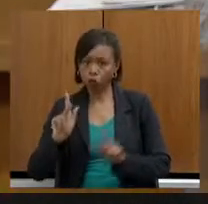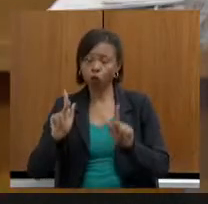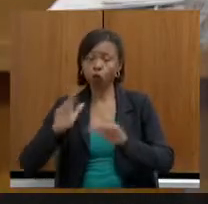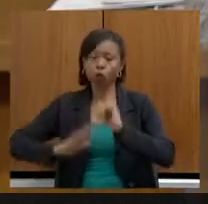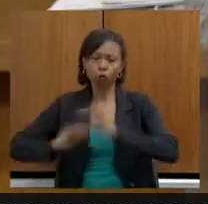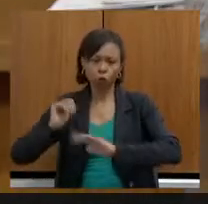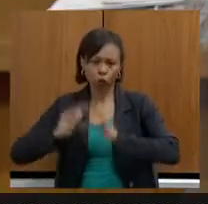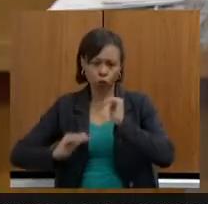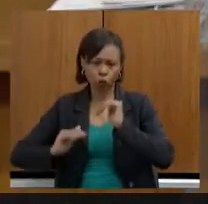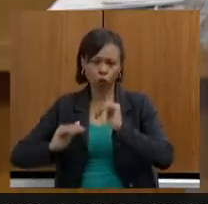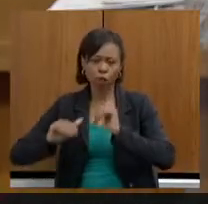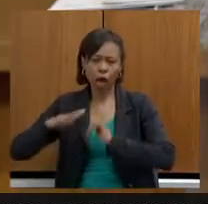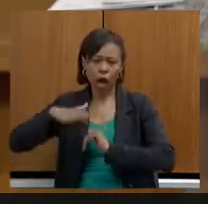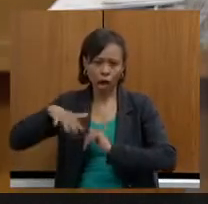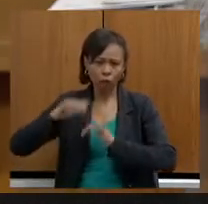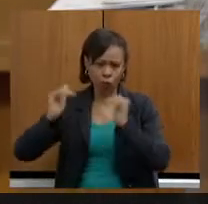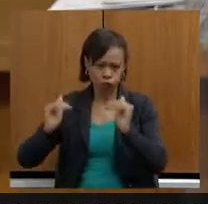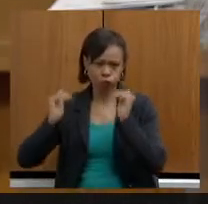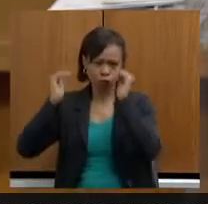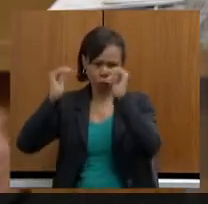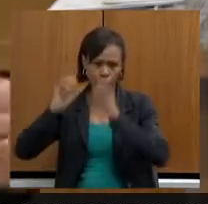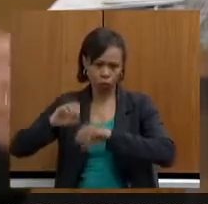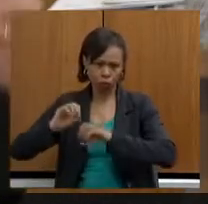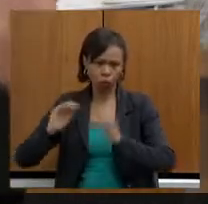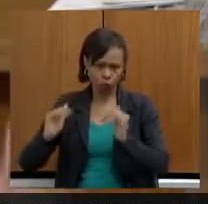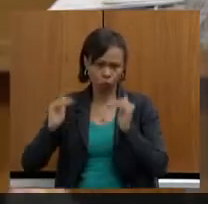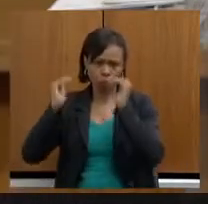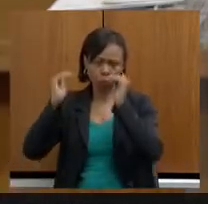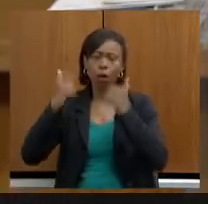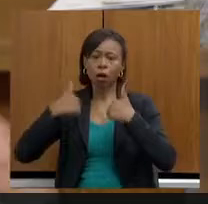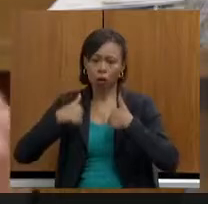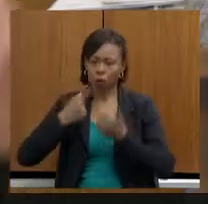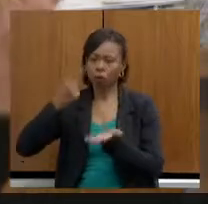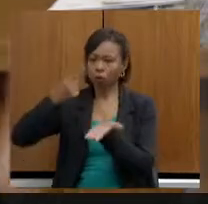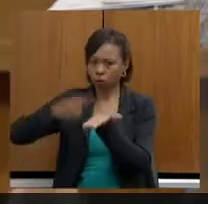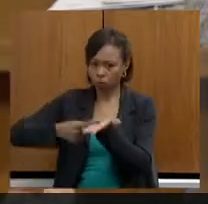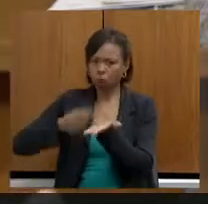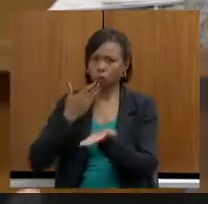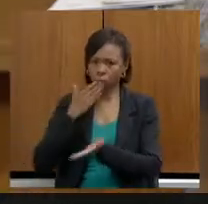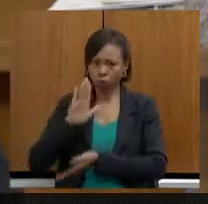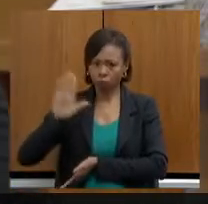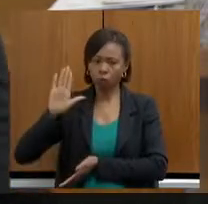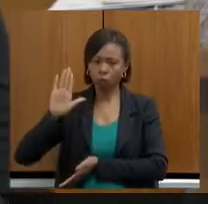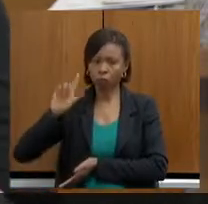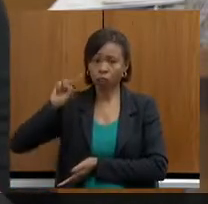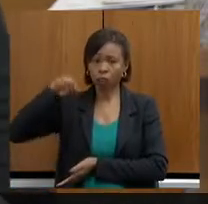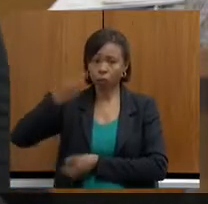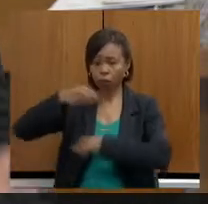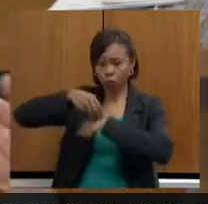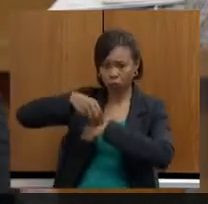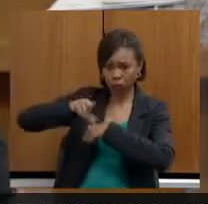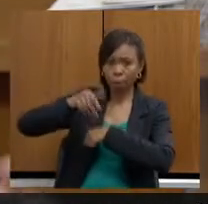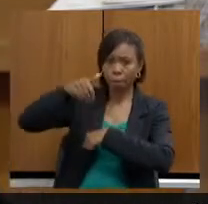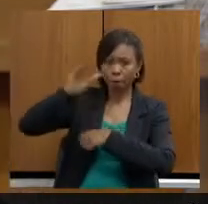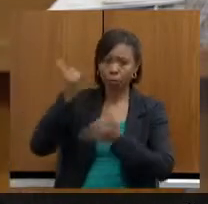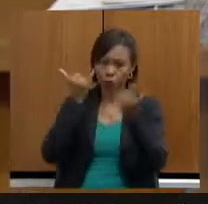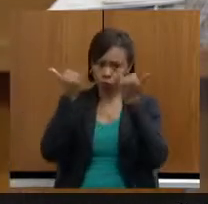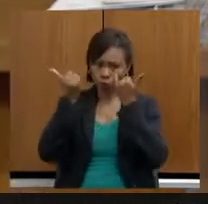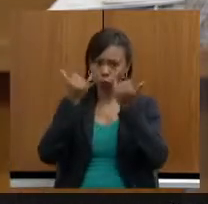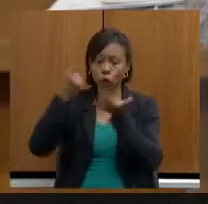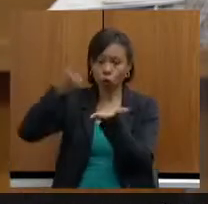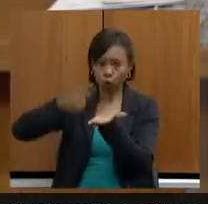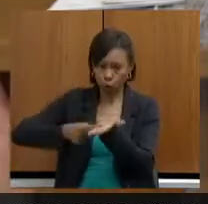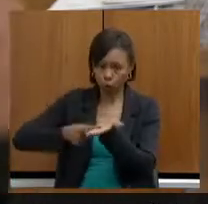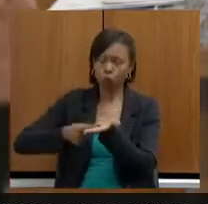do ensino superior eu me comprometo a trazer para o senhor ali mandar viu Lucas mais informações e o